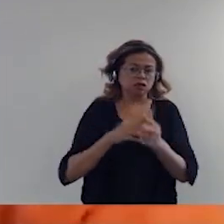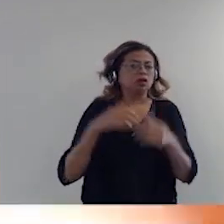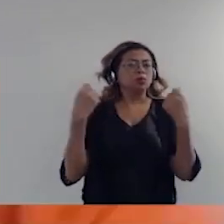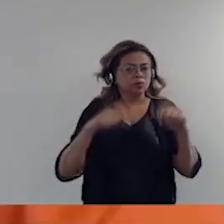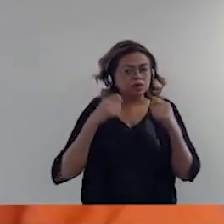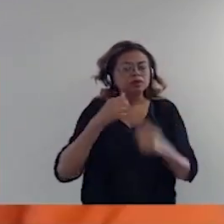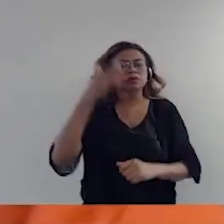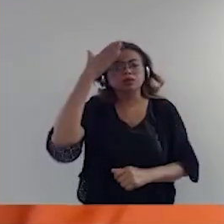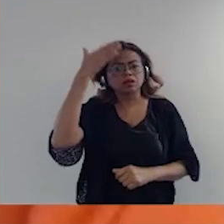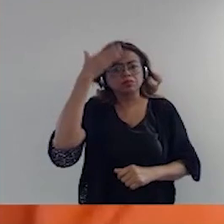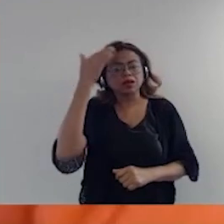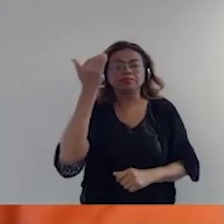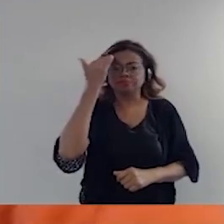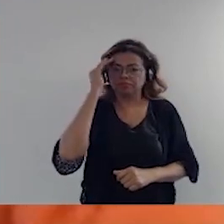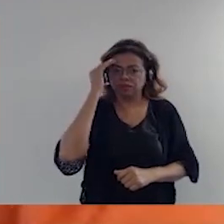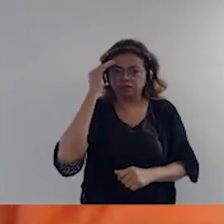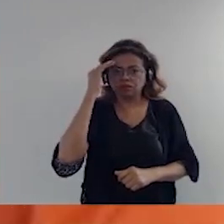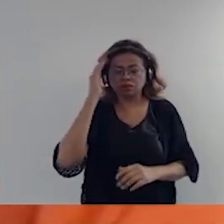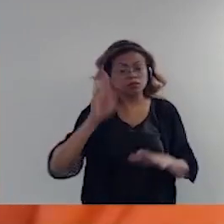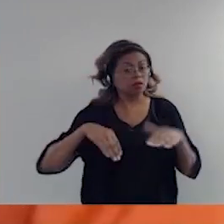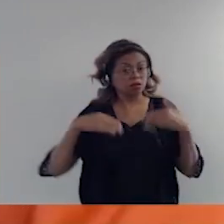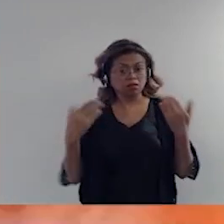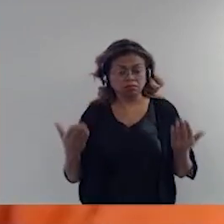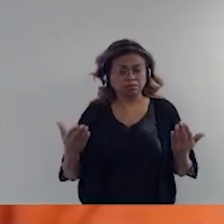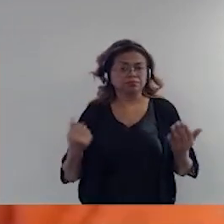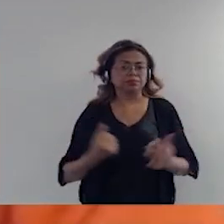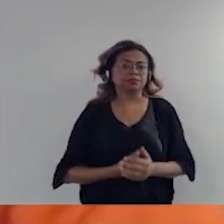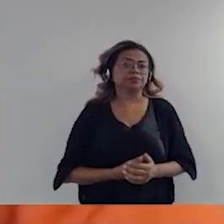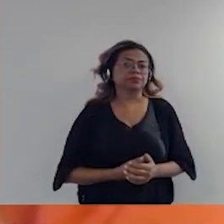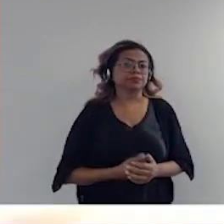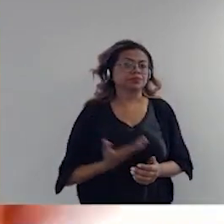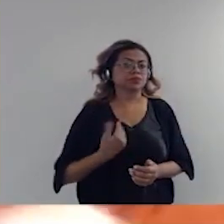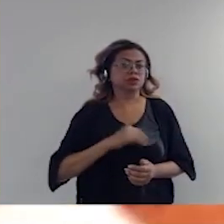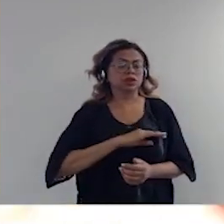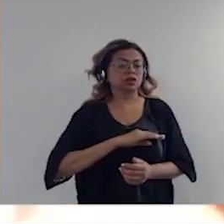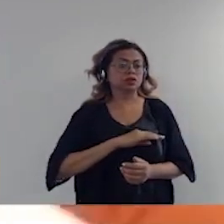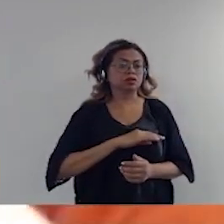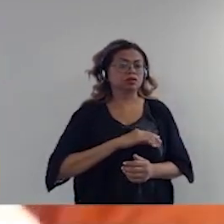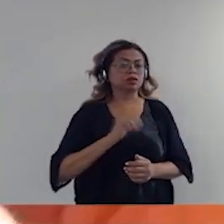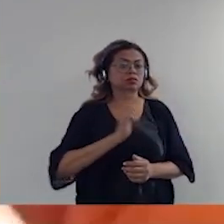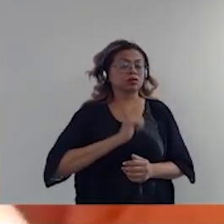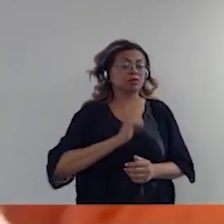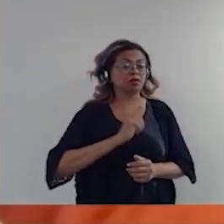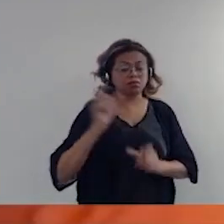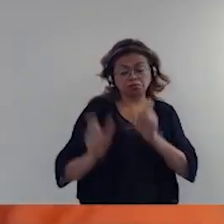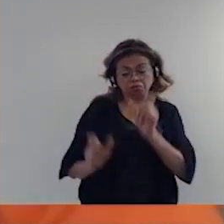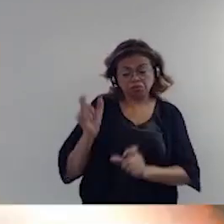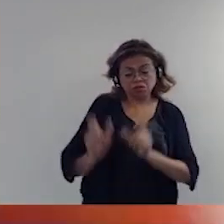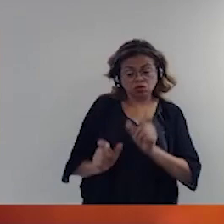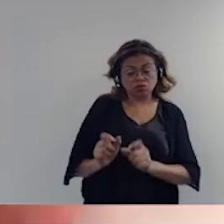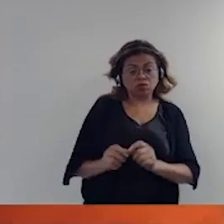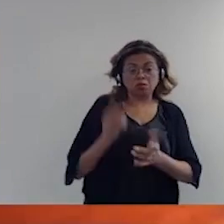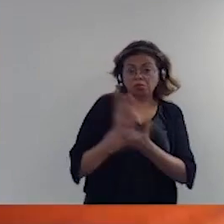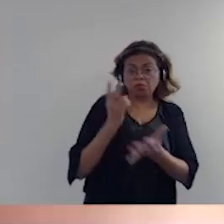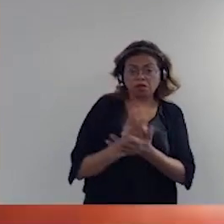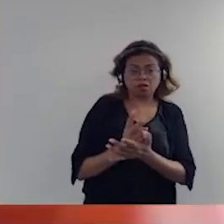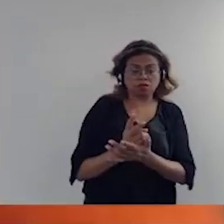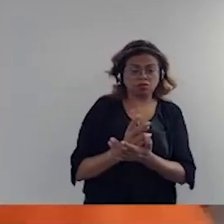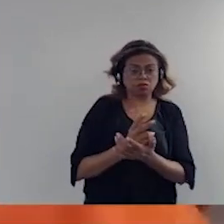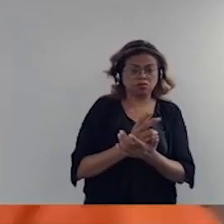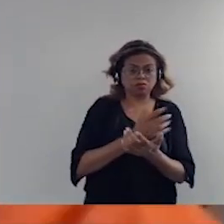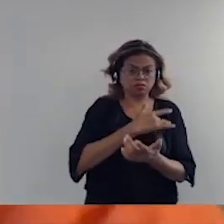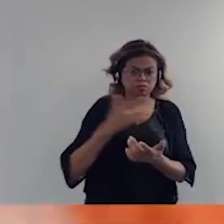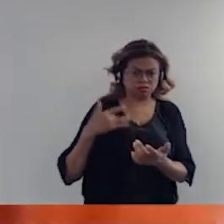que conceber isso e entender, né? Nem com relação à saúde pública e nem com relação